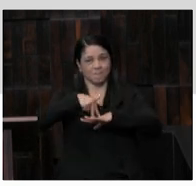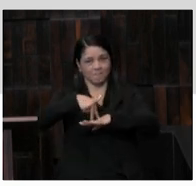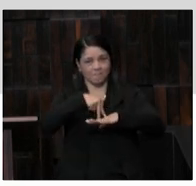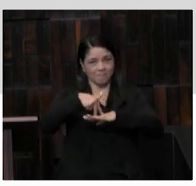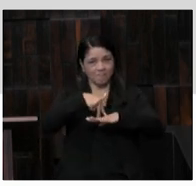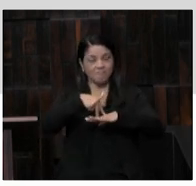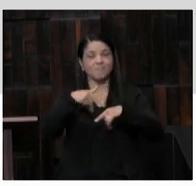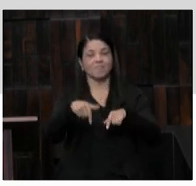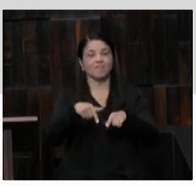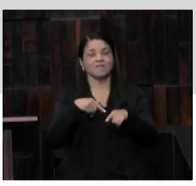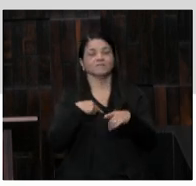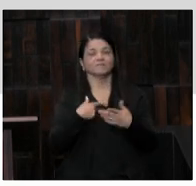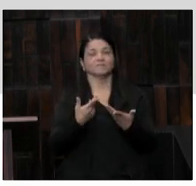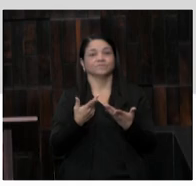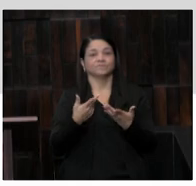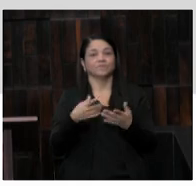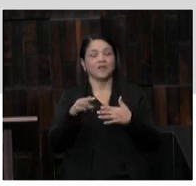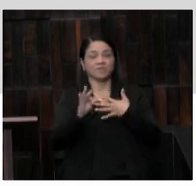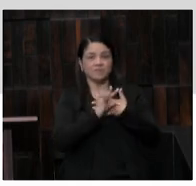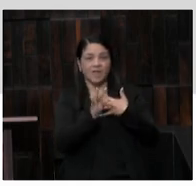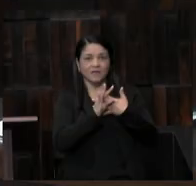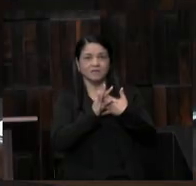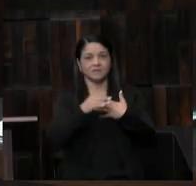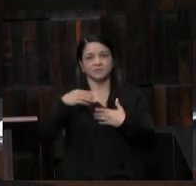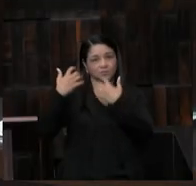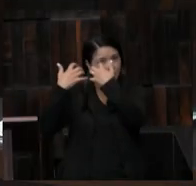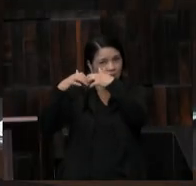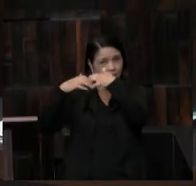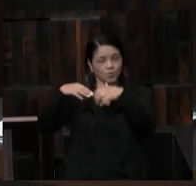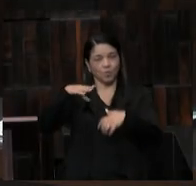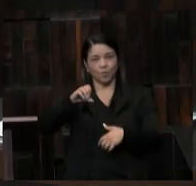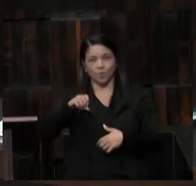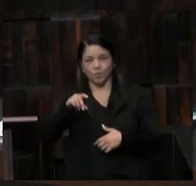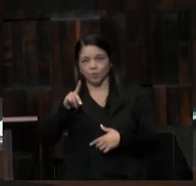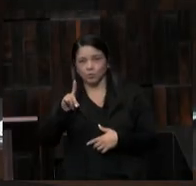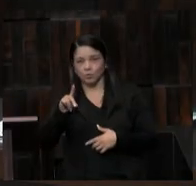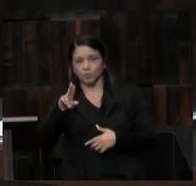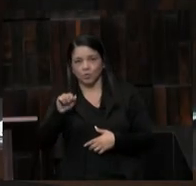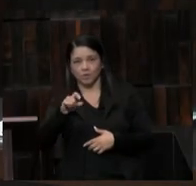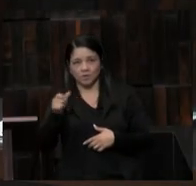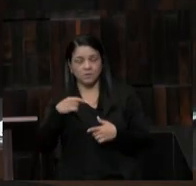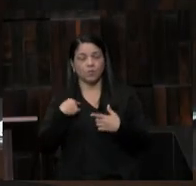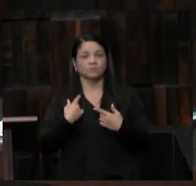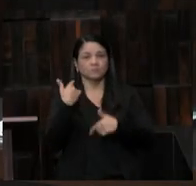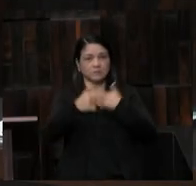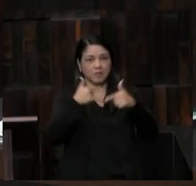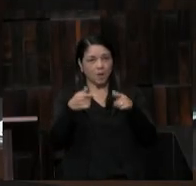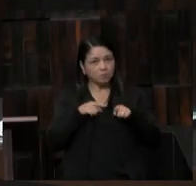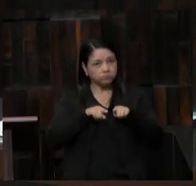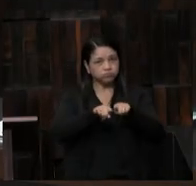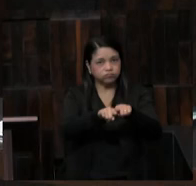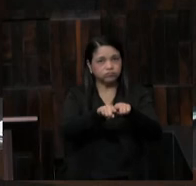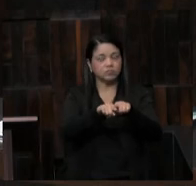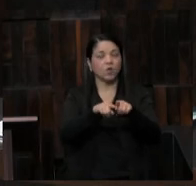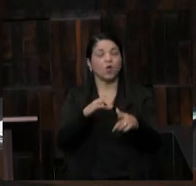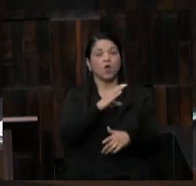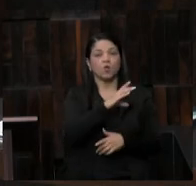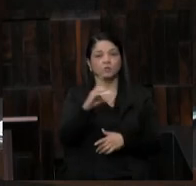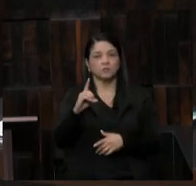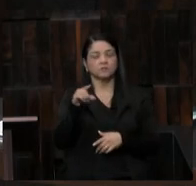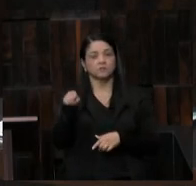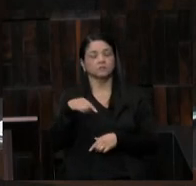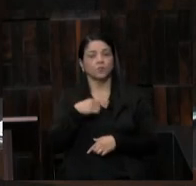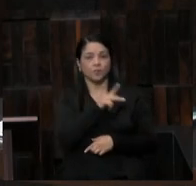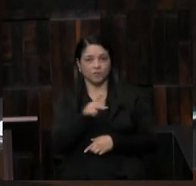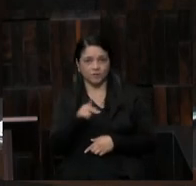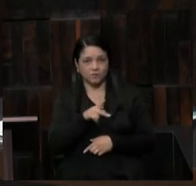relação à técnica de neuromodulação. Então, é um trabalho em conjunto que a gente está fazendo. O Label é coordenado pelo professor Egas, também fica